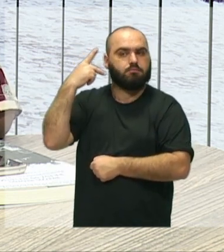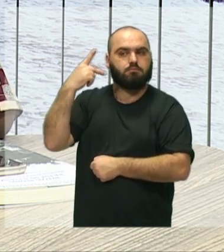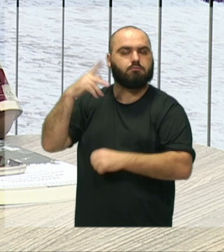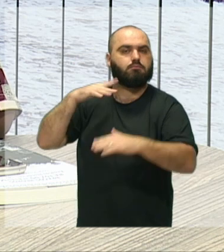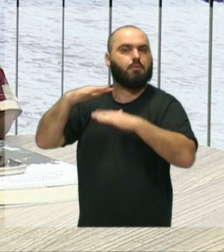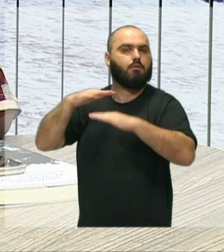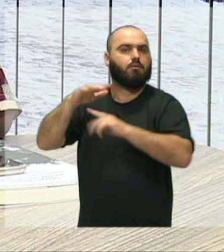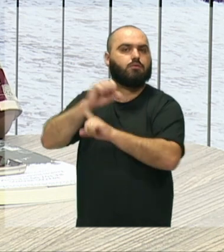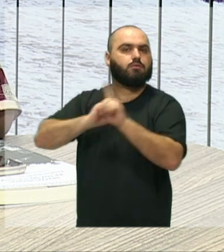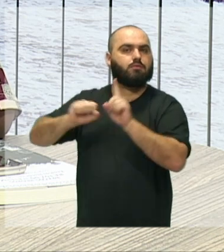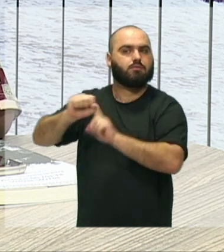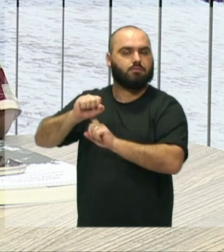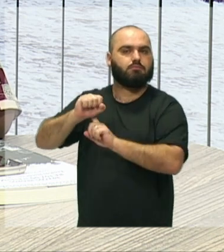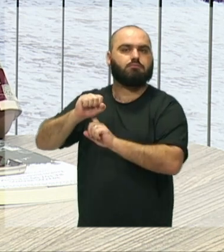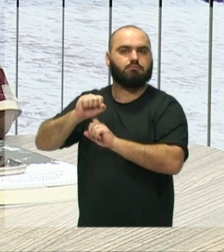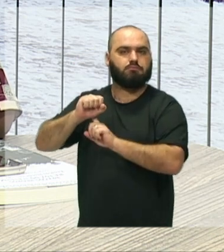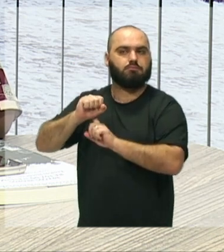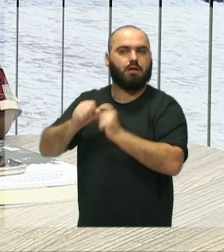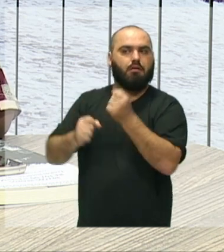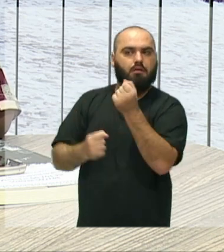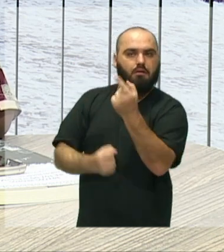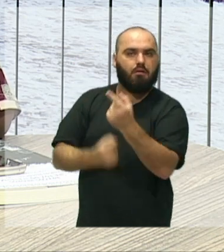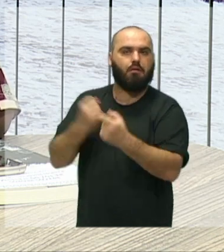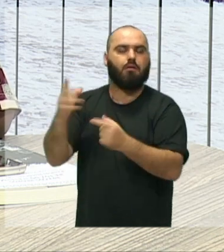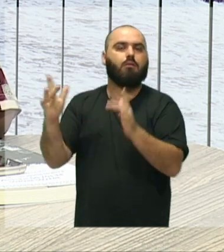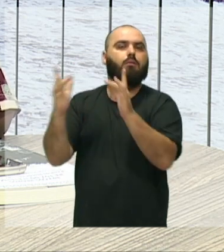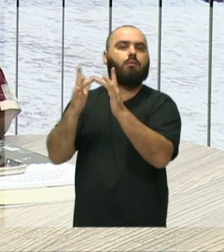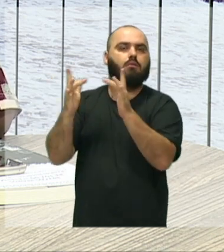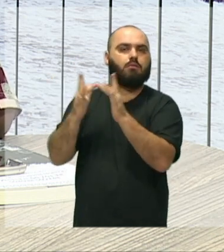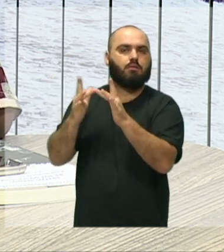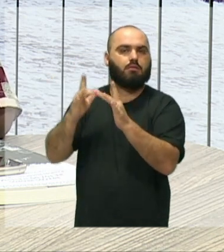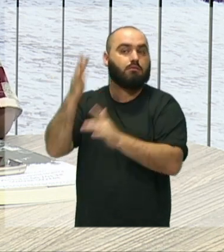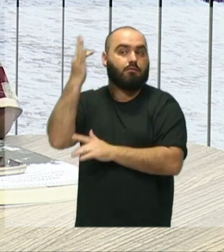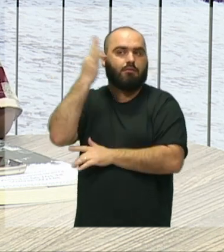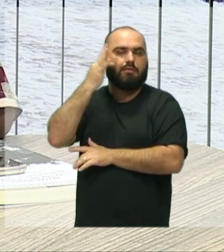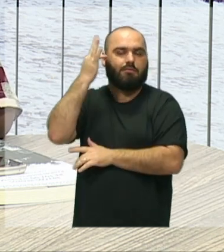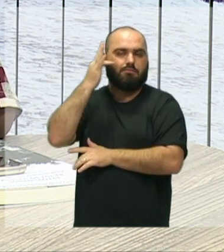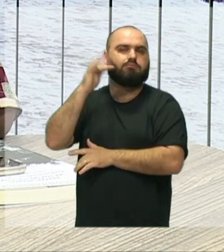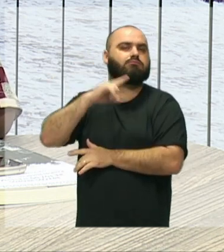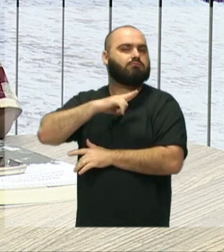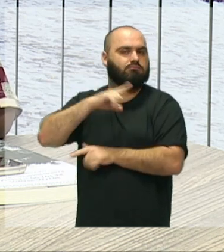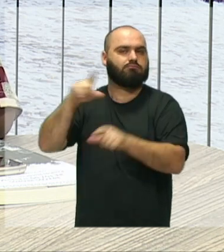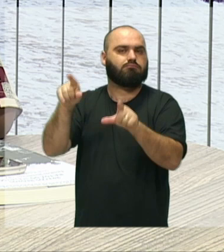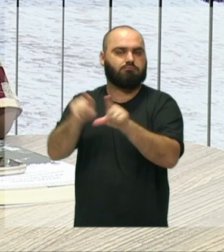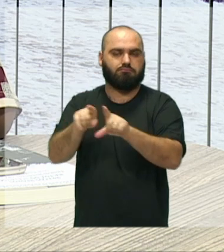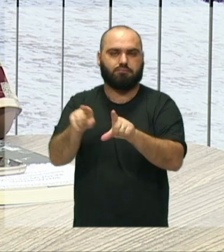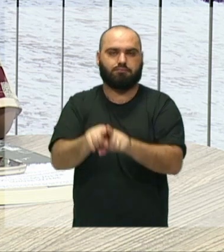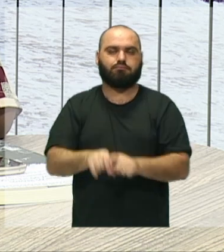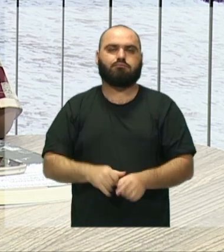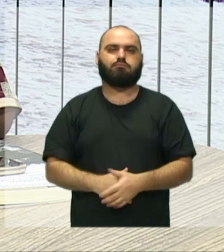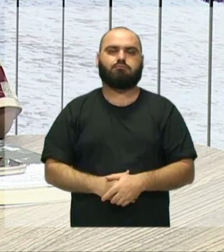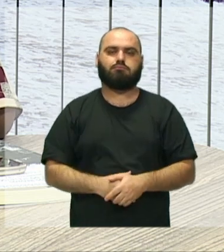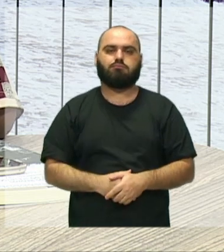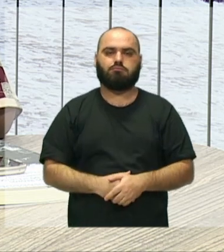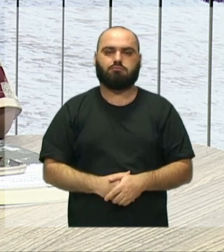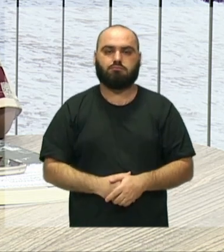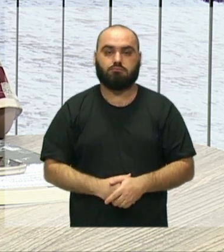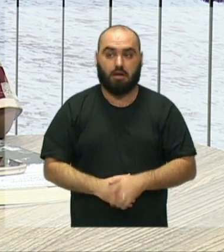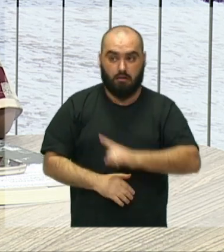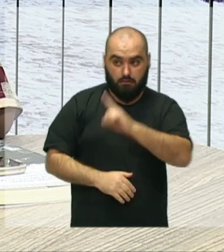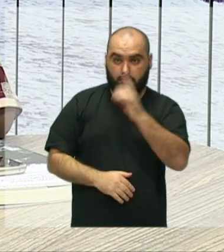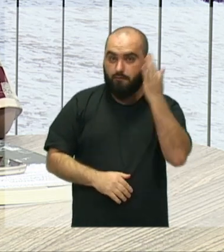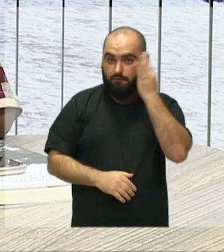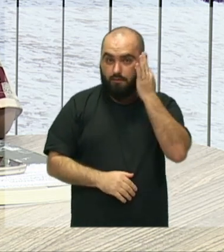movimentos sociais, e alguns deles ligados aqui à universidade também, a